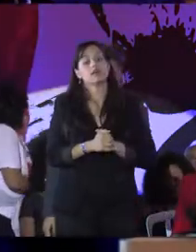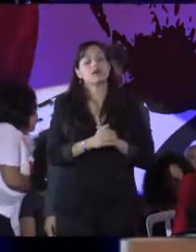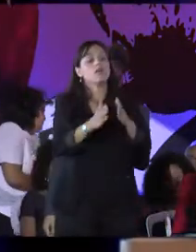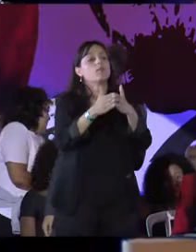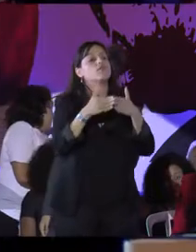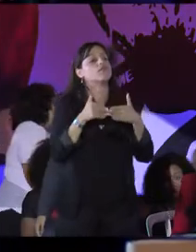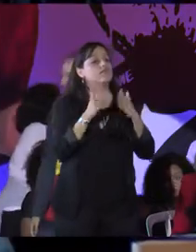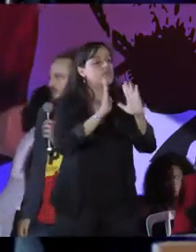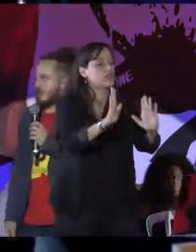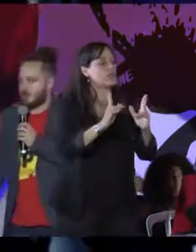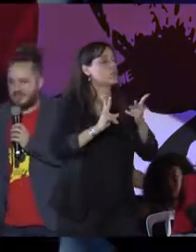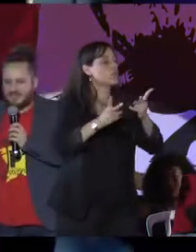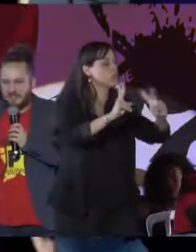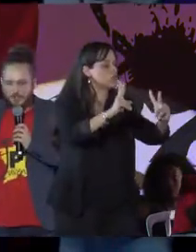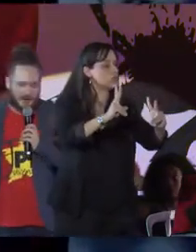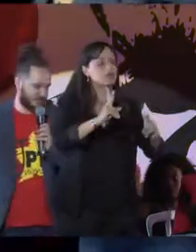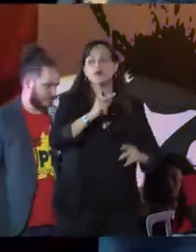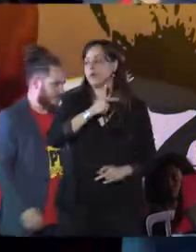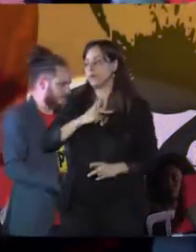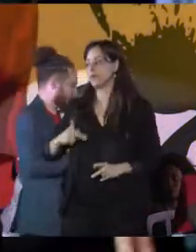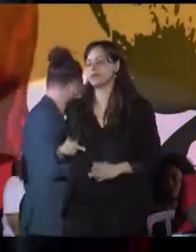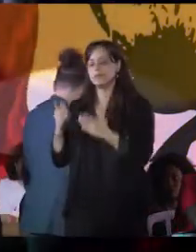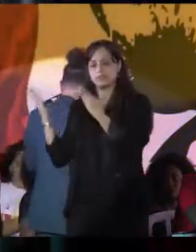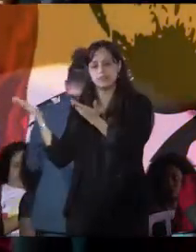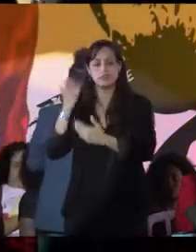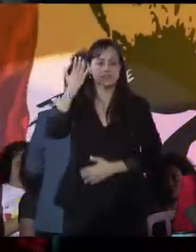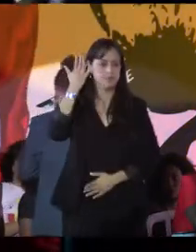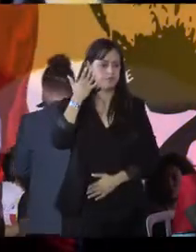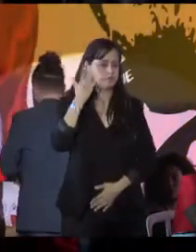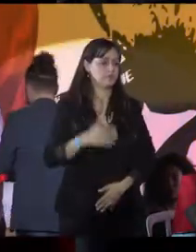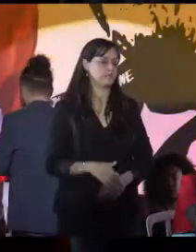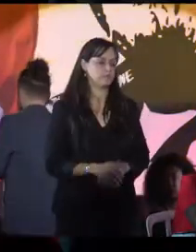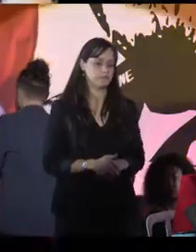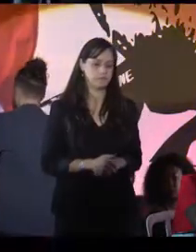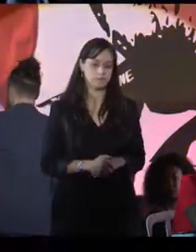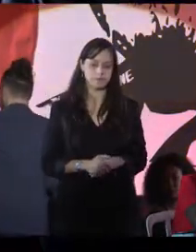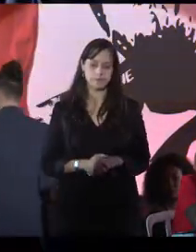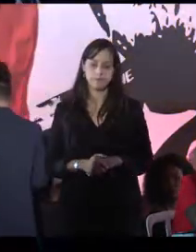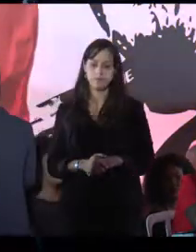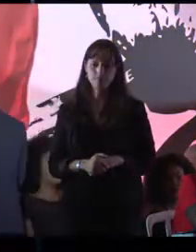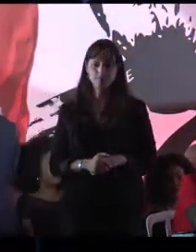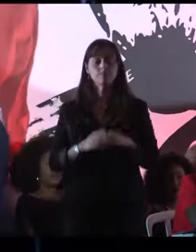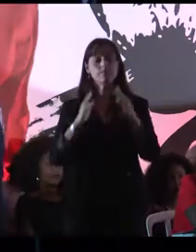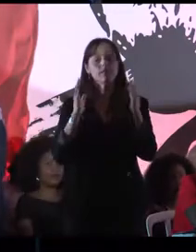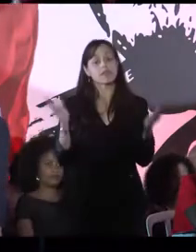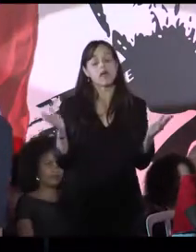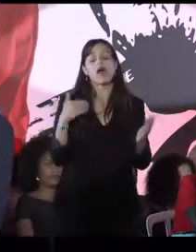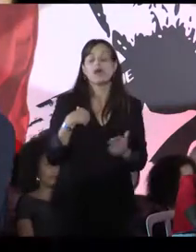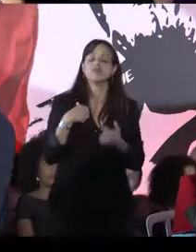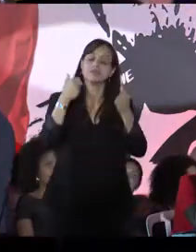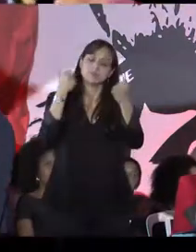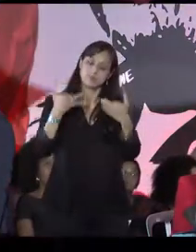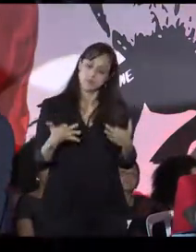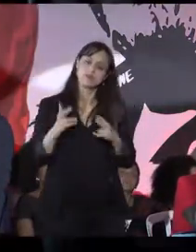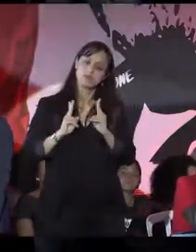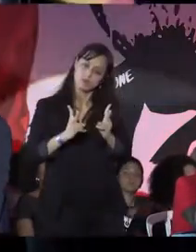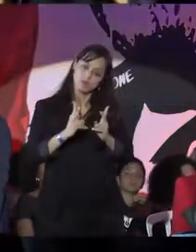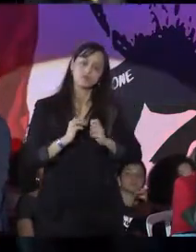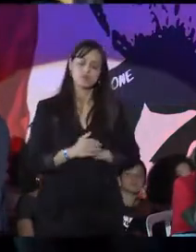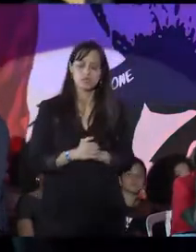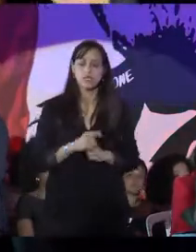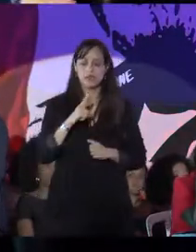vamos dar continuidade na fala do nosso presidente Márcio. Obrigado. Dizia então que há pessoas e instituições